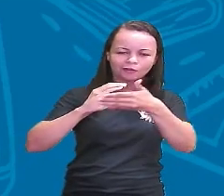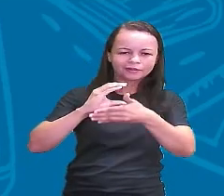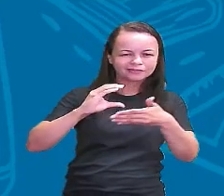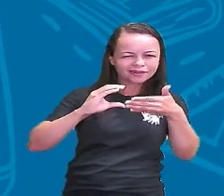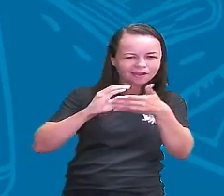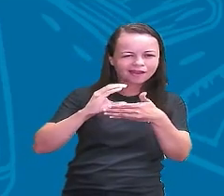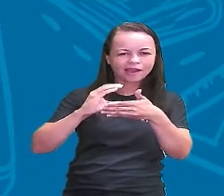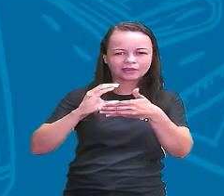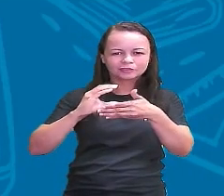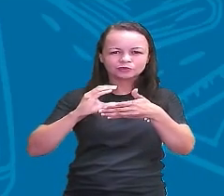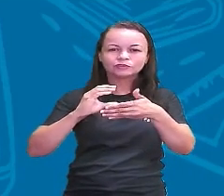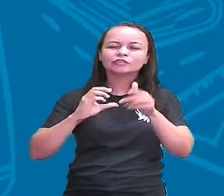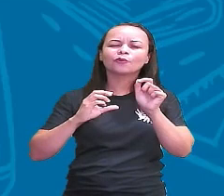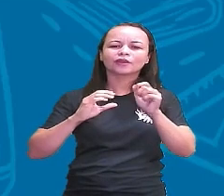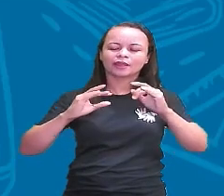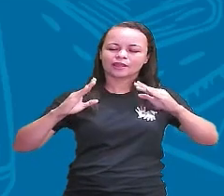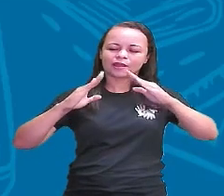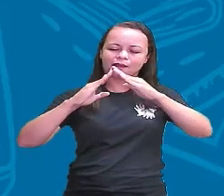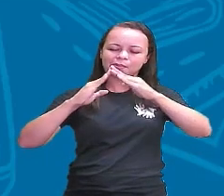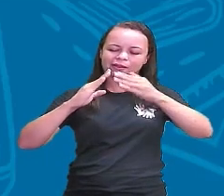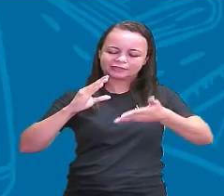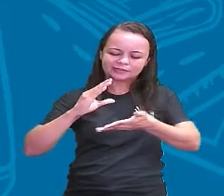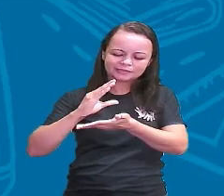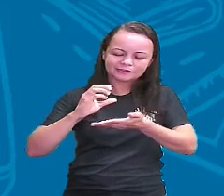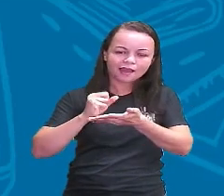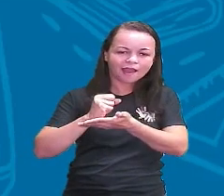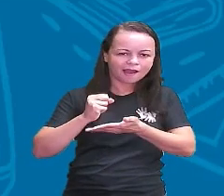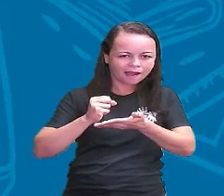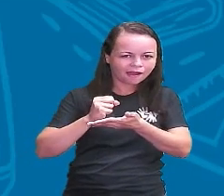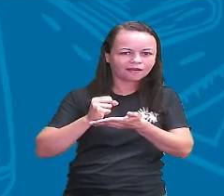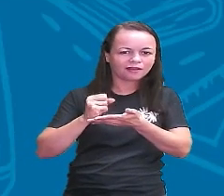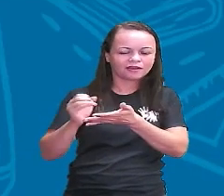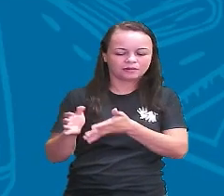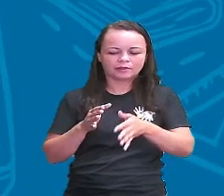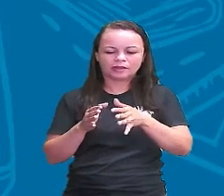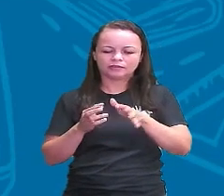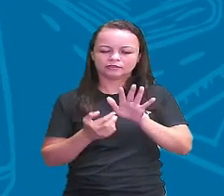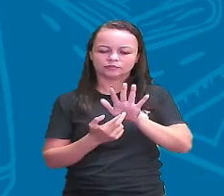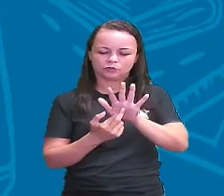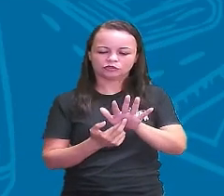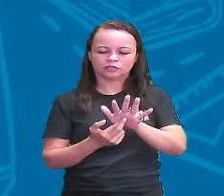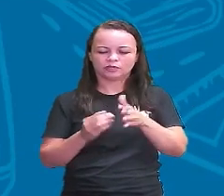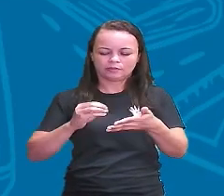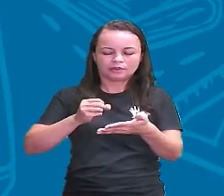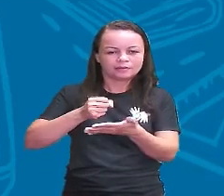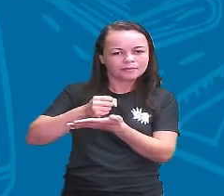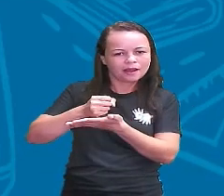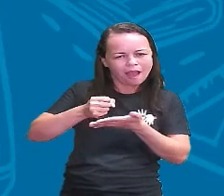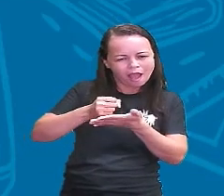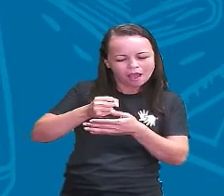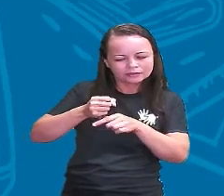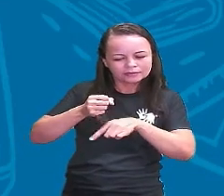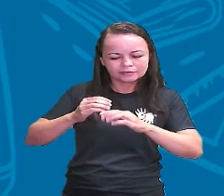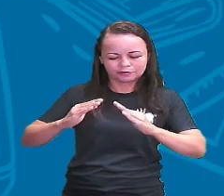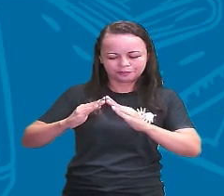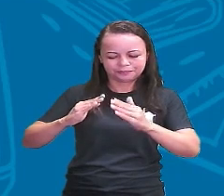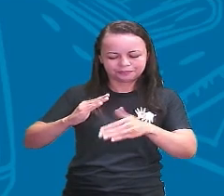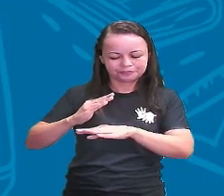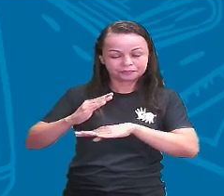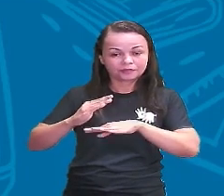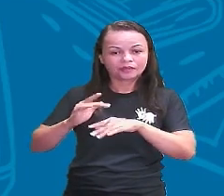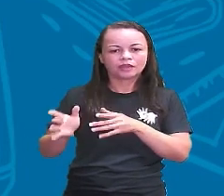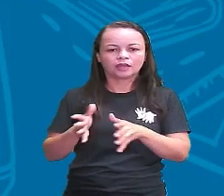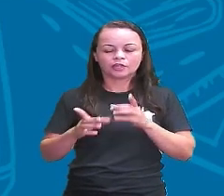na base da nossa pirâmide alimentar. Aquela pirâmide que eu mostrei para vocês. Os carboidratos vão estar lá na base da pirâmide. Eles